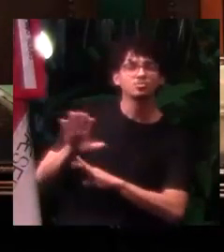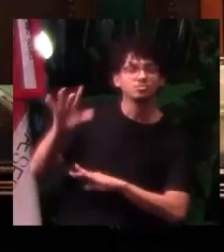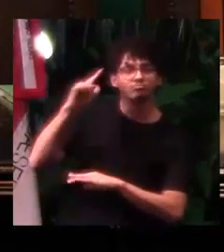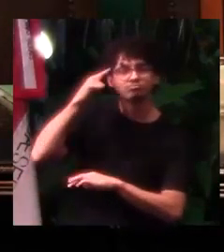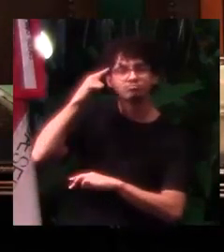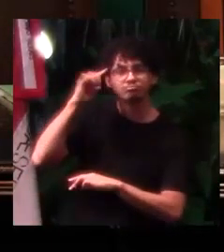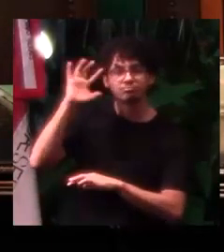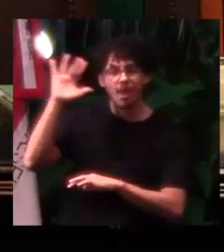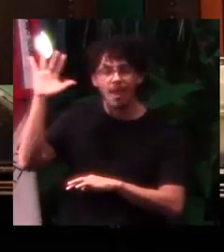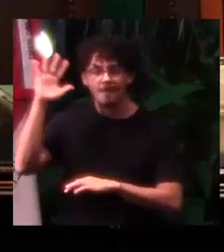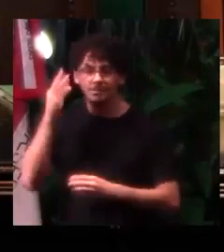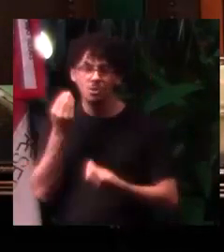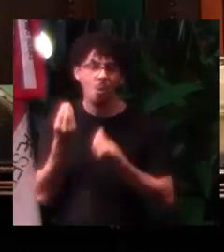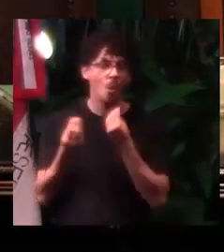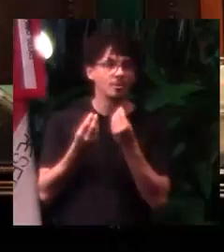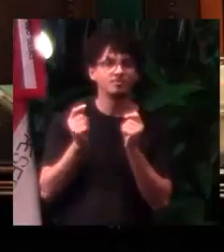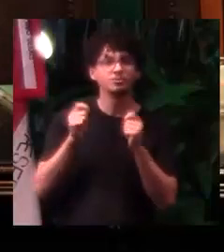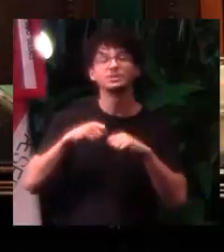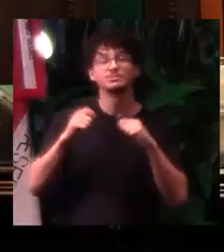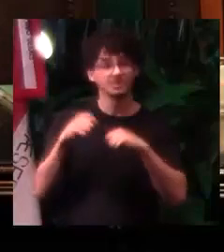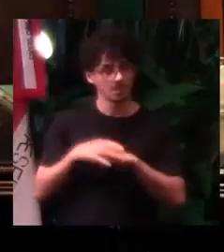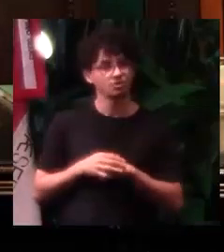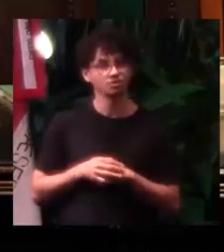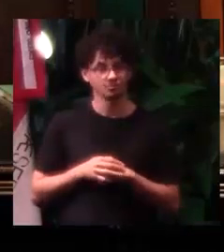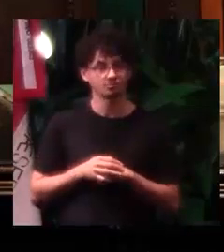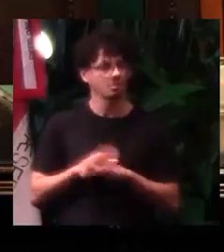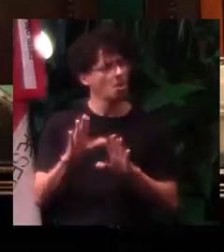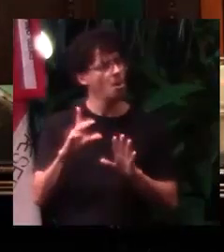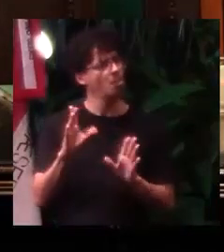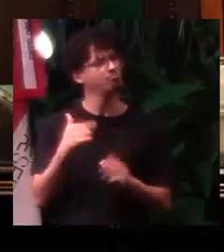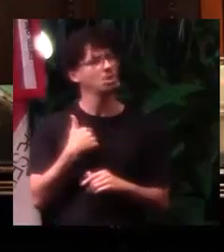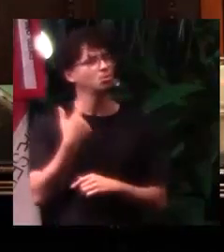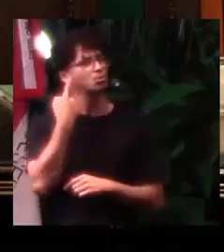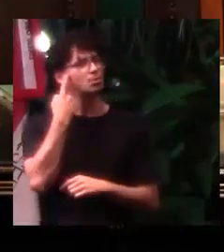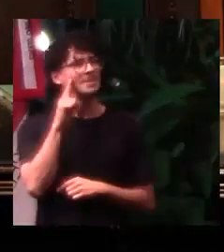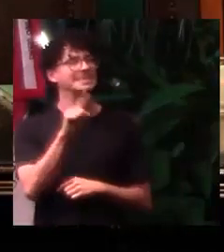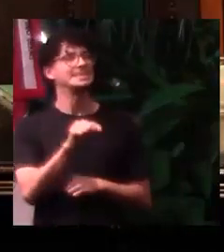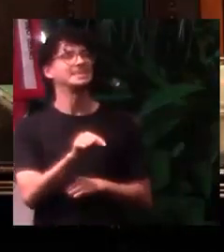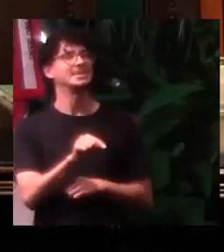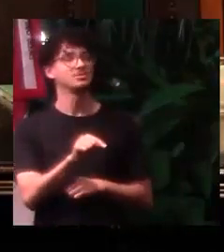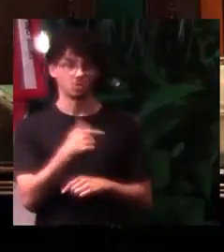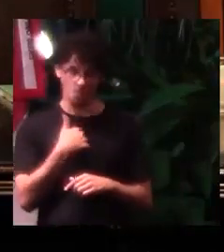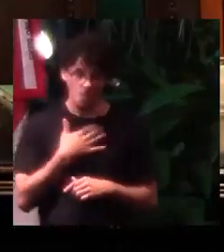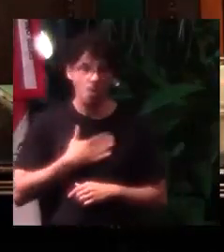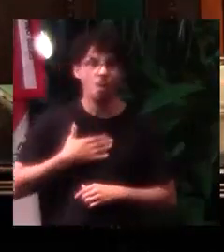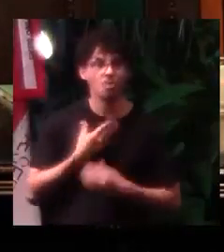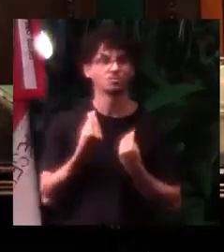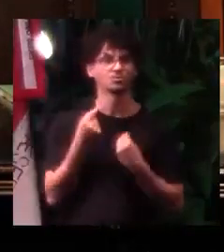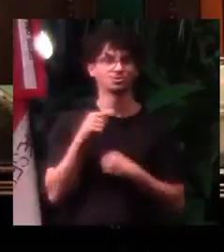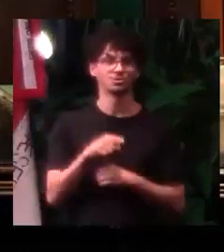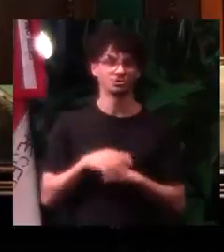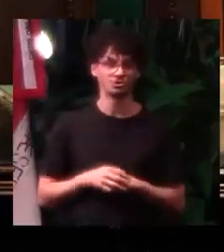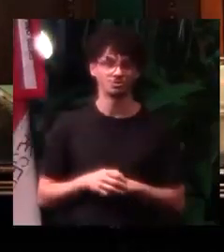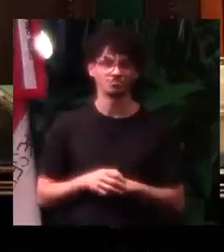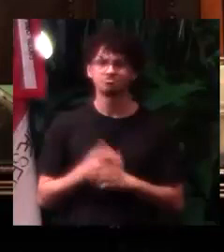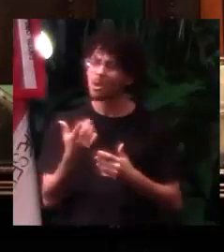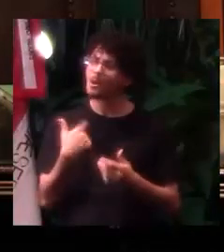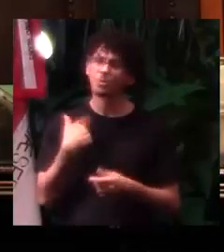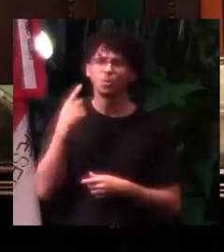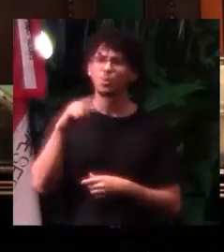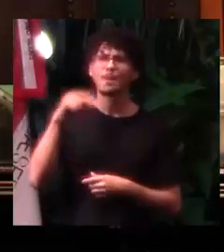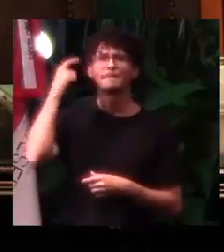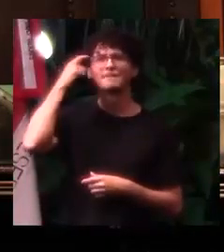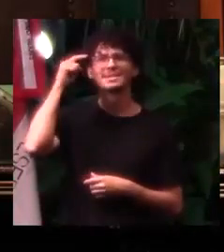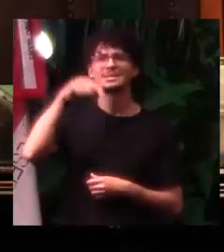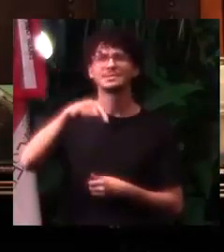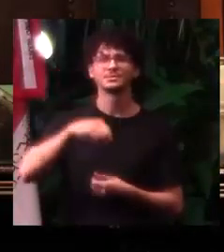vitalidade de abrir a uma possibilidade, algo que, opa, eu não tinha pensado isso. Eu gosto muito de ter essa sensação, né? Falar, poxa, nunca tinha